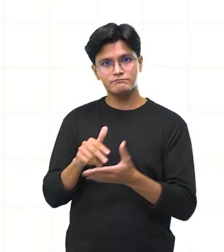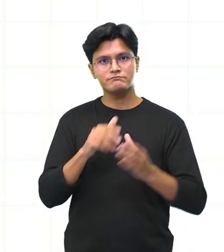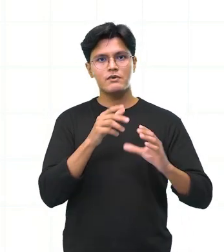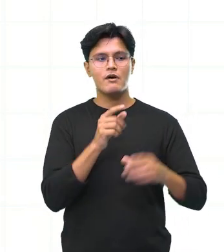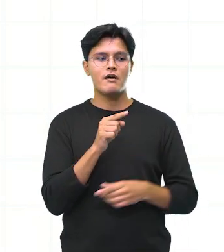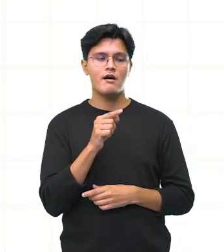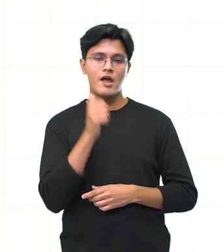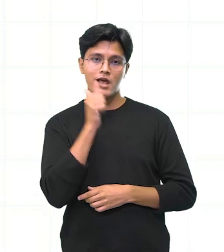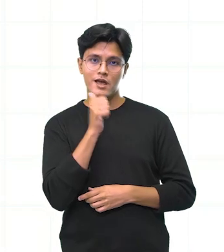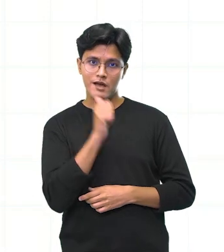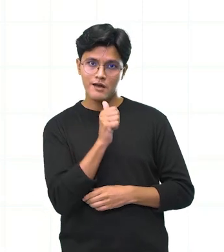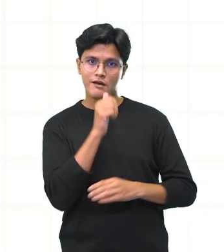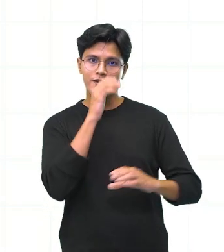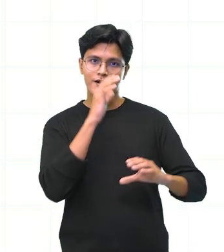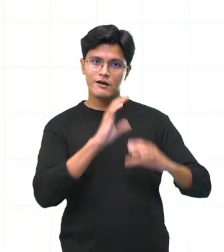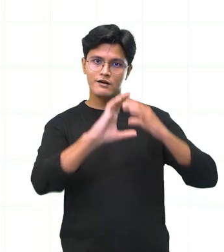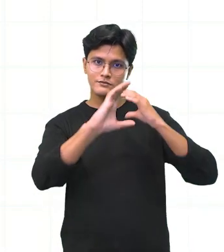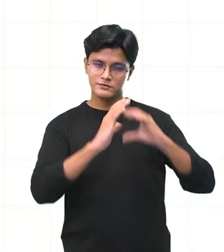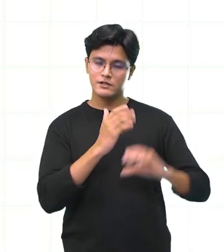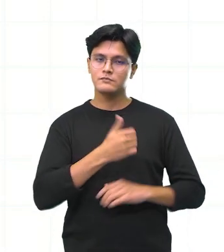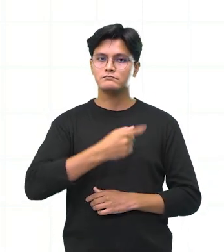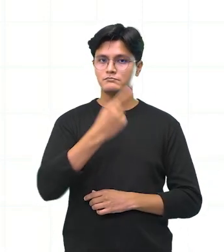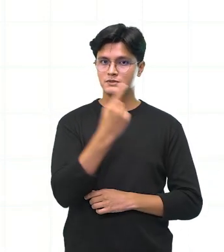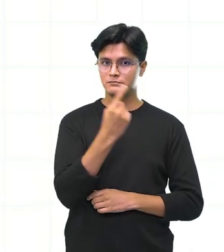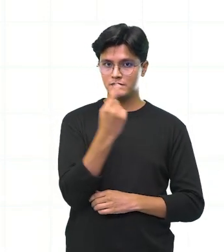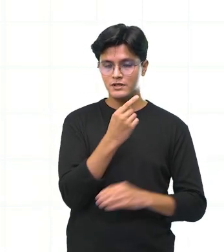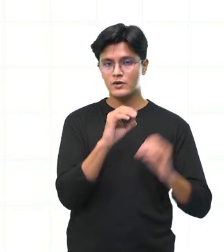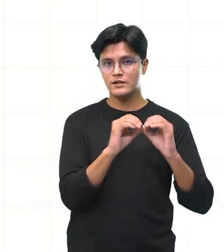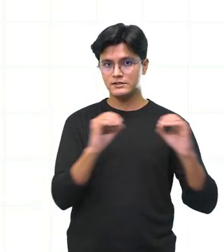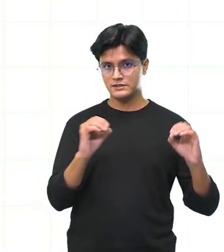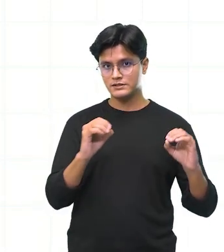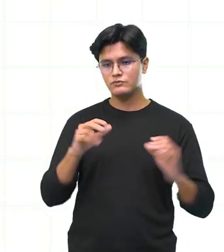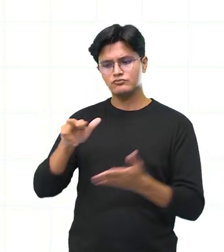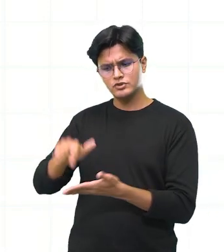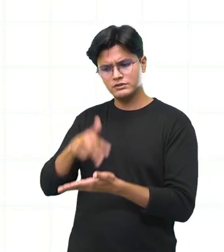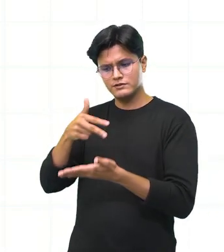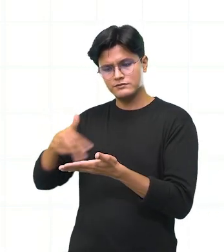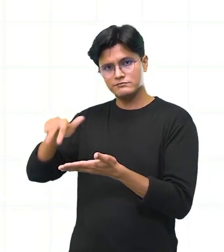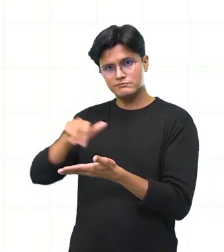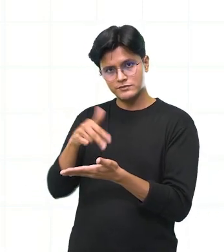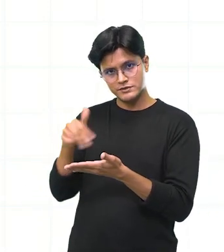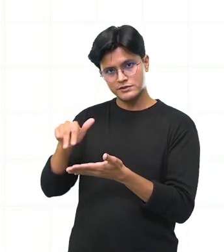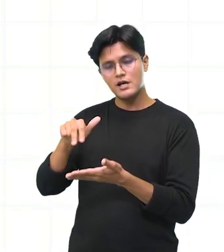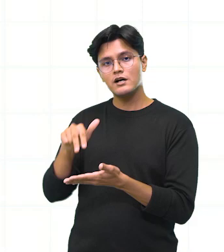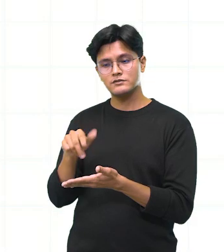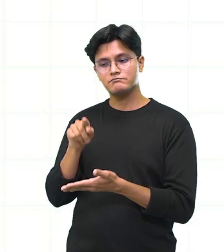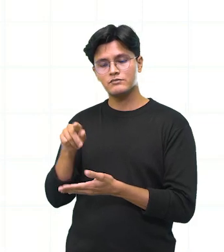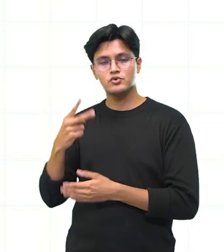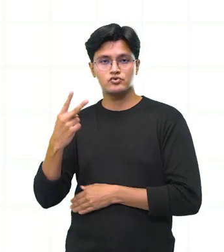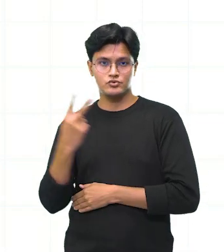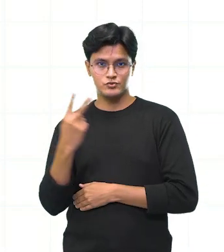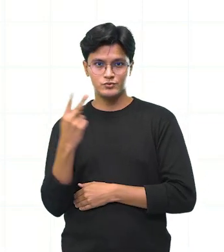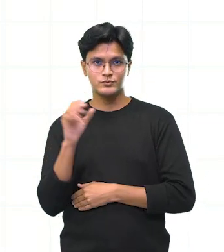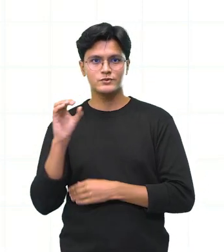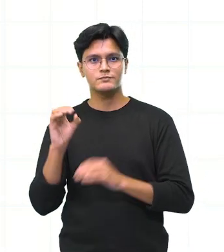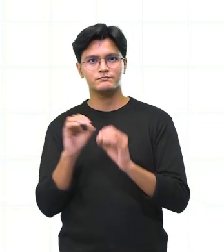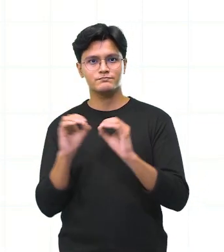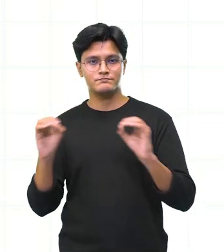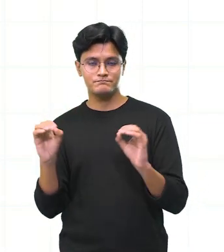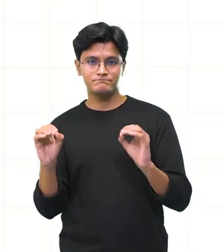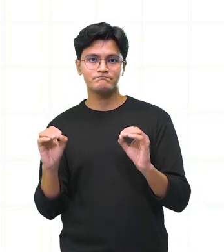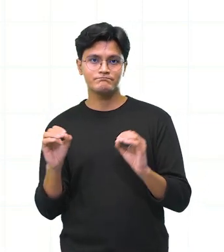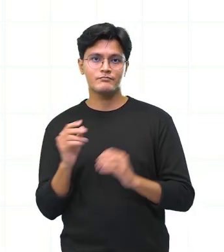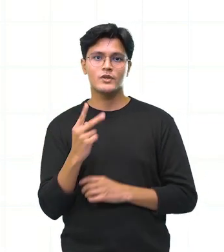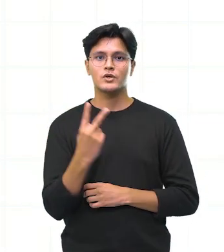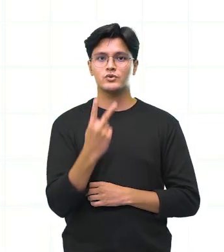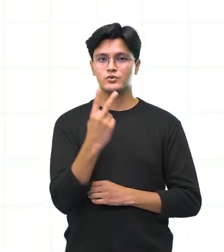oração, e dança muito, segunda oração. Logo, dois verbos, duas orações, eu vou